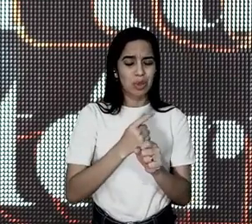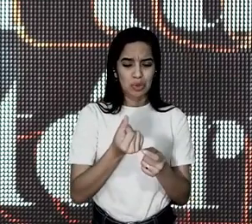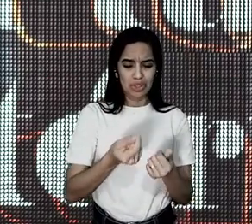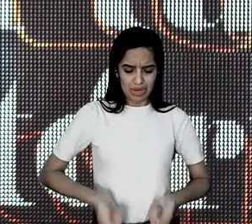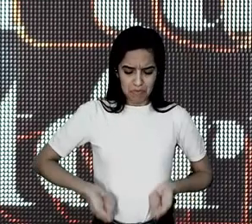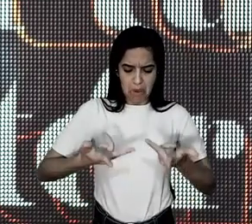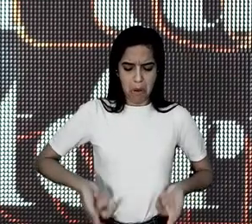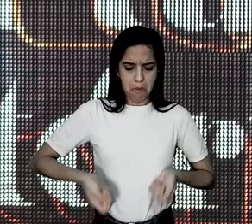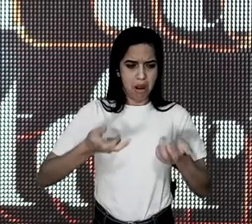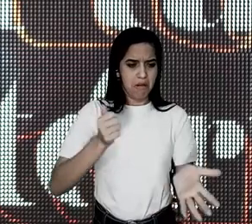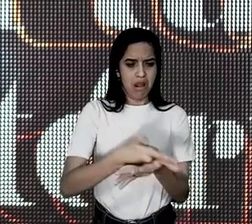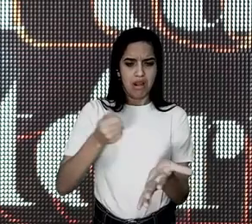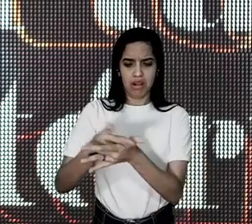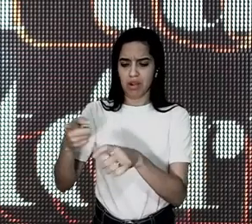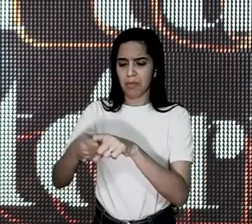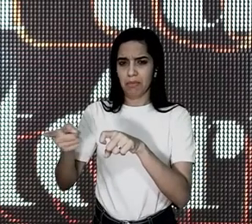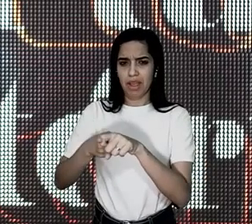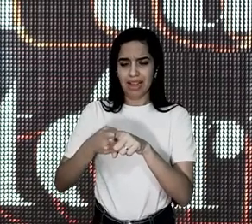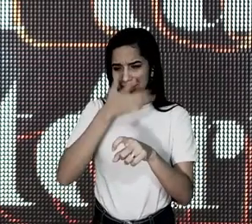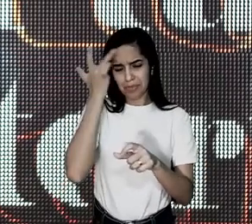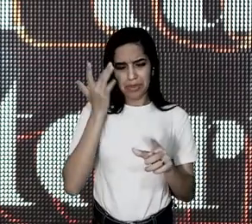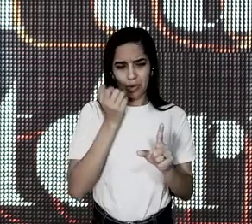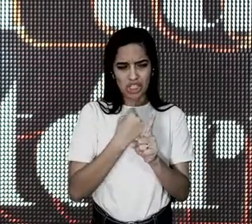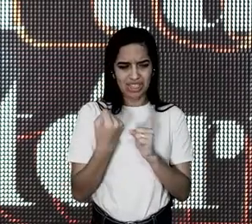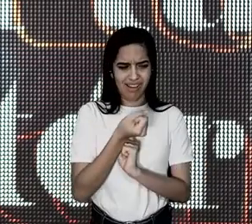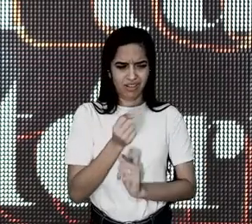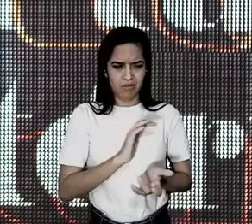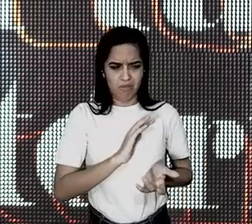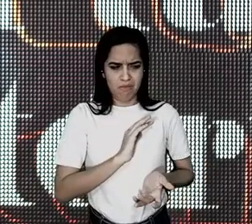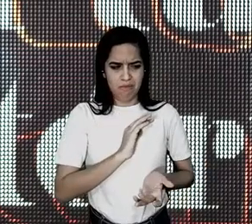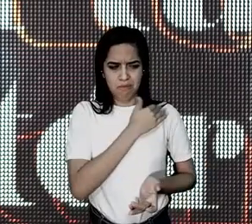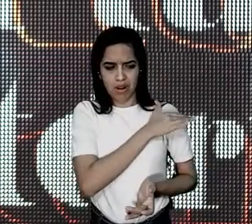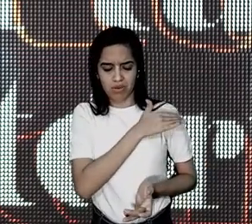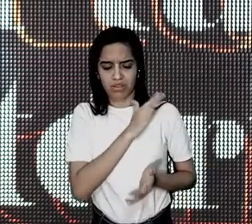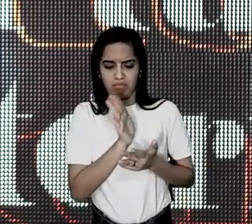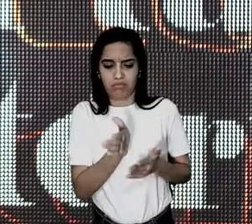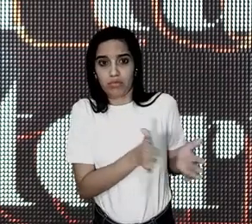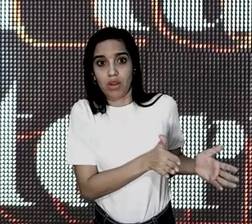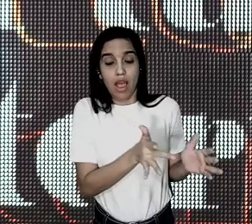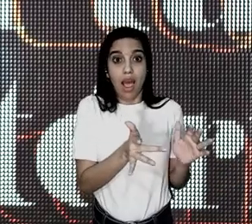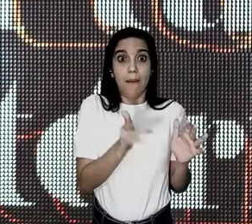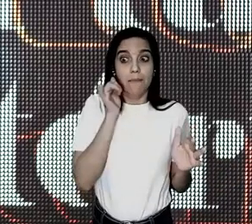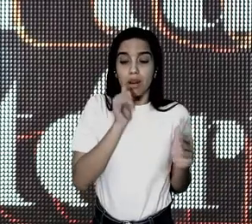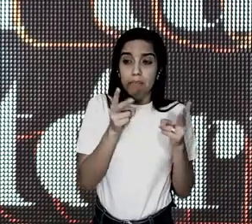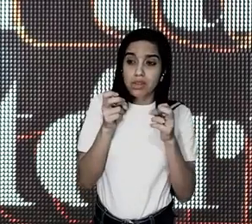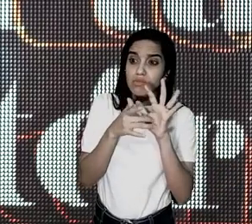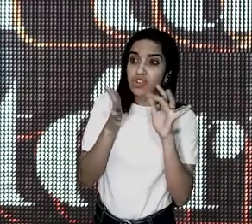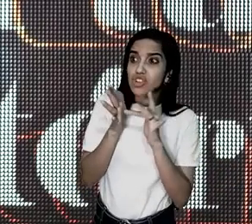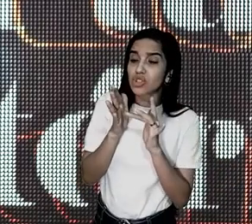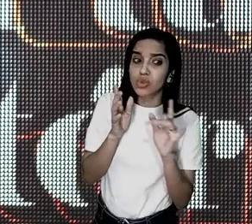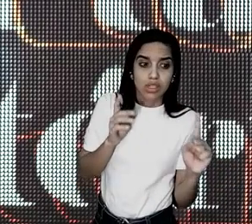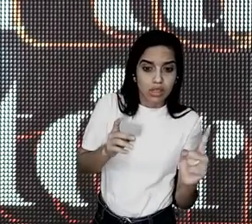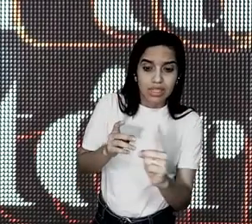vivia marginalizada por uma hemorragia crônica, ela percebe que Jesus está passando, então ela fala, se eu